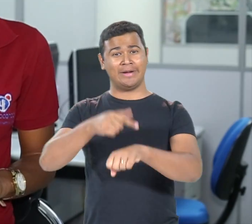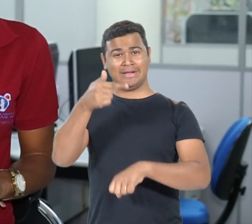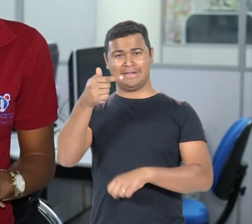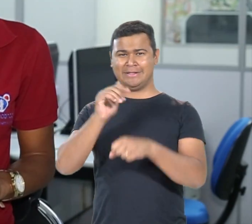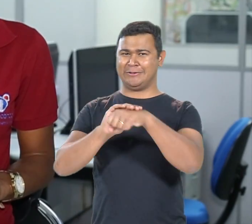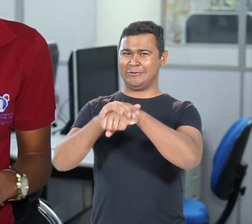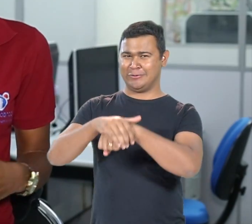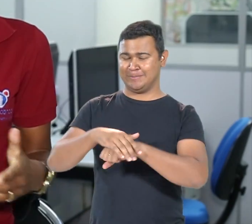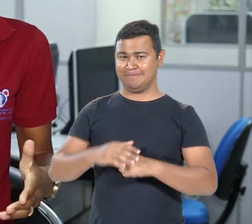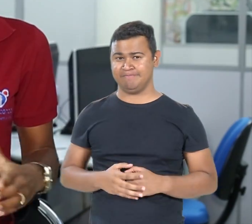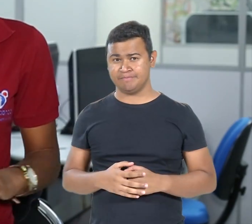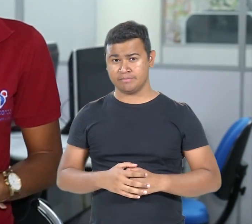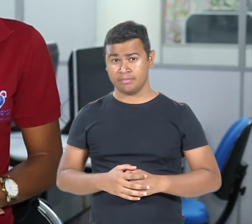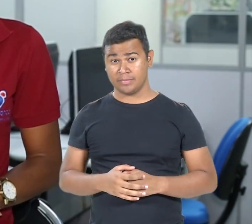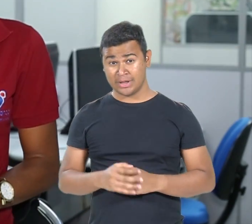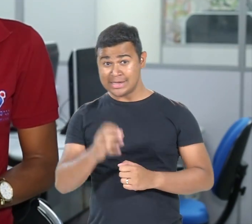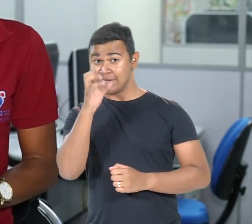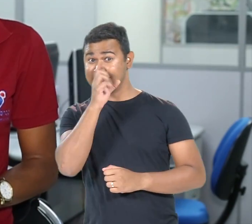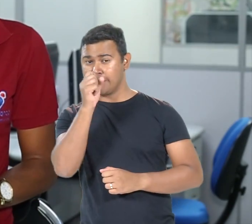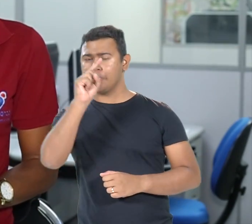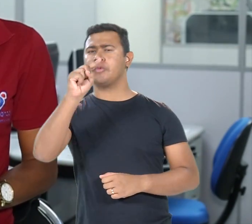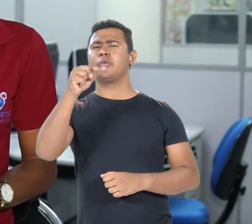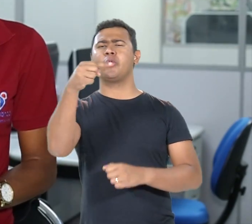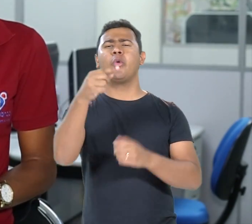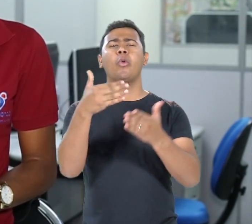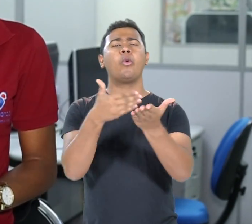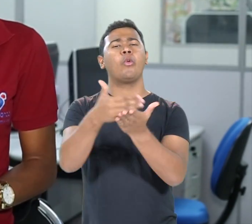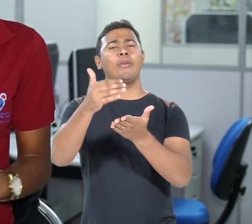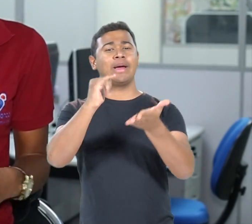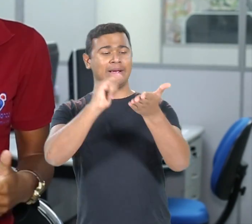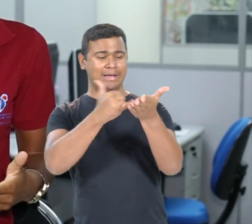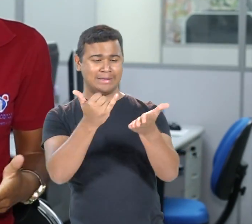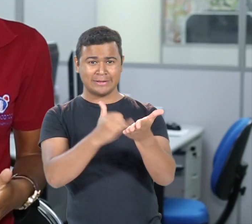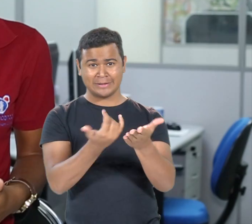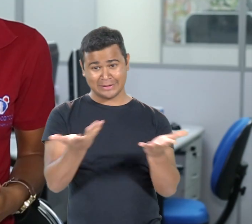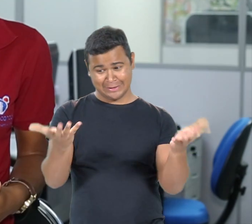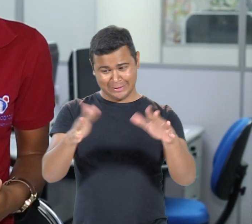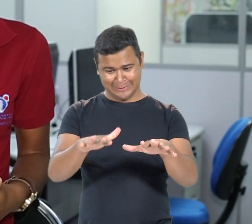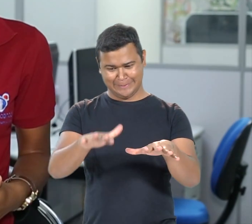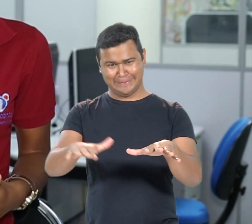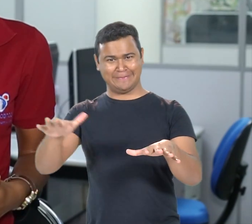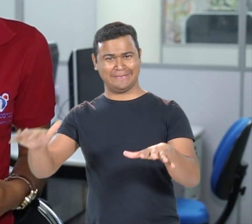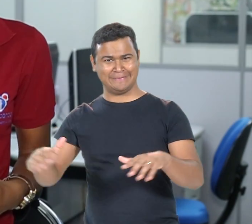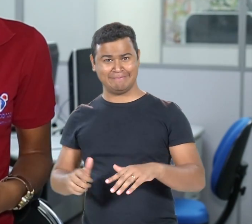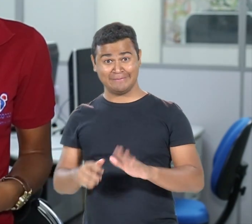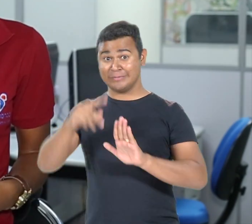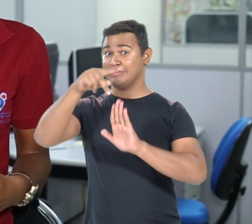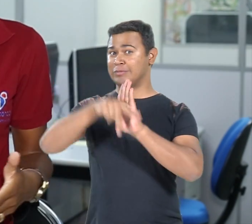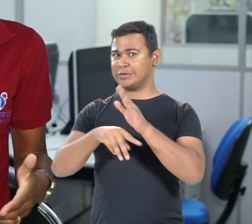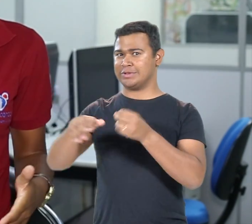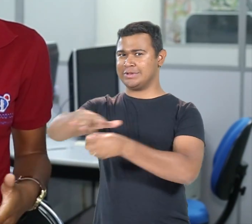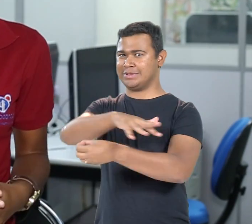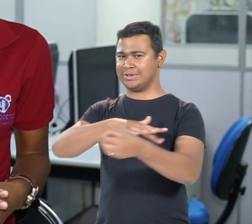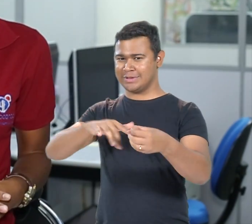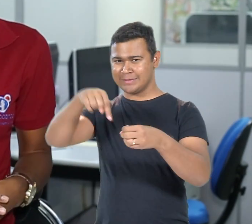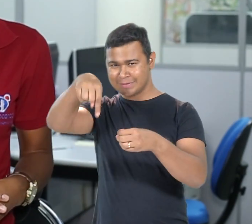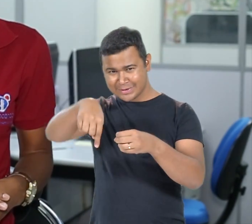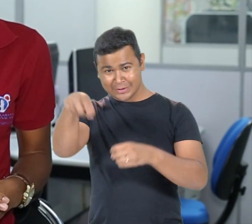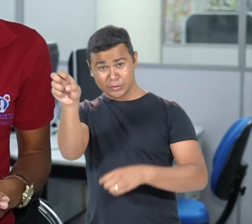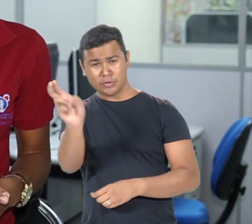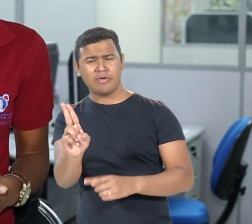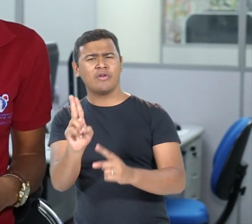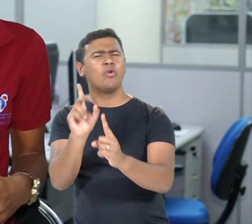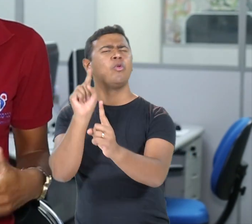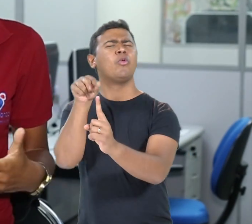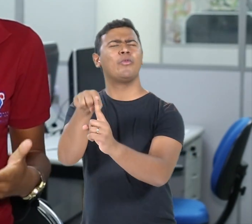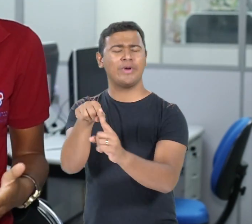de extensão. Começam no próximo sábado as inscrições para o Incluir Kids. Esse projeto de extensão da Univasf tem